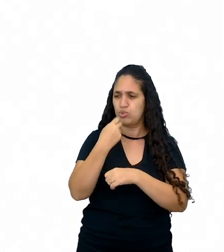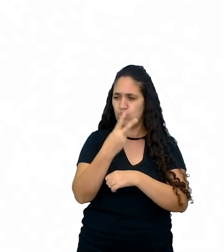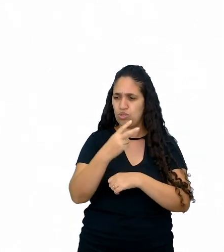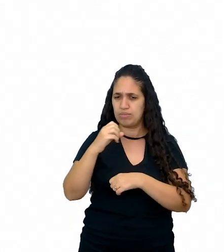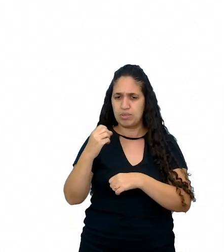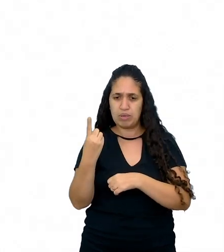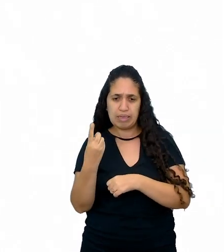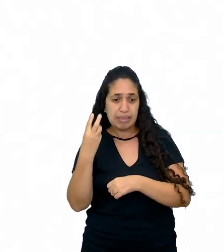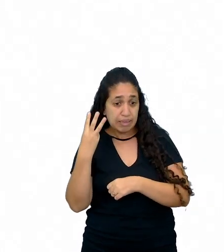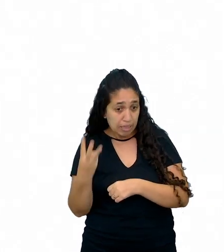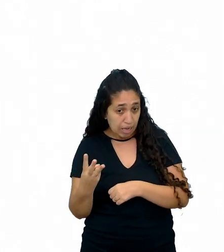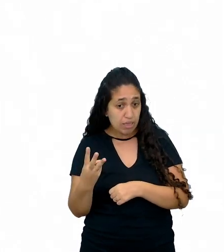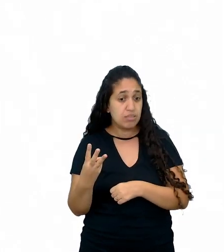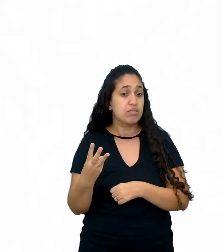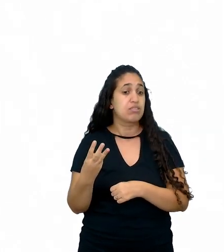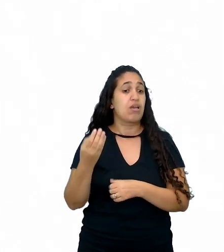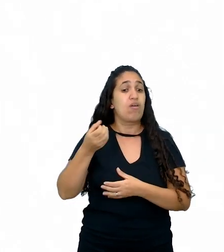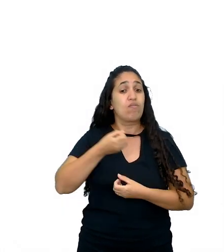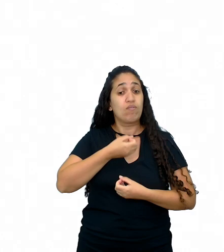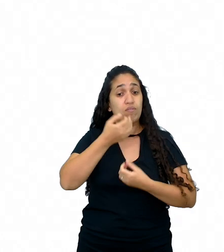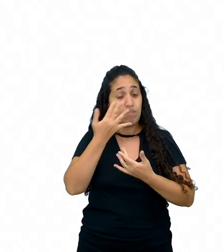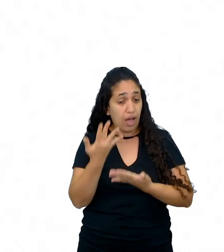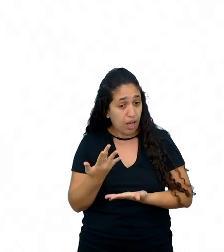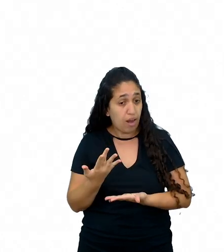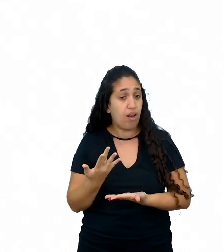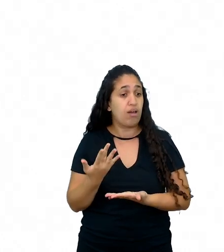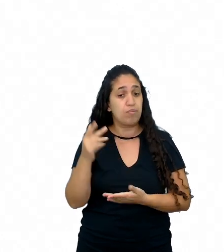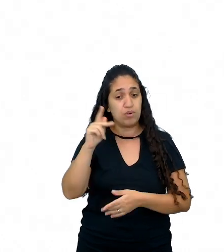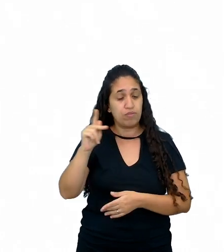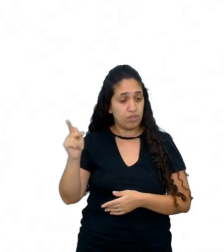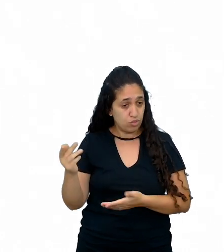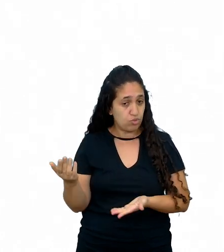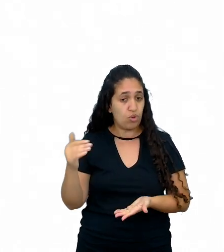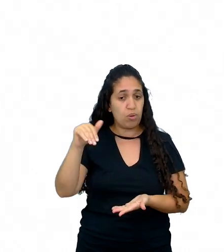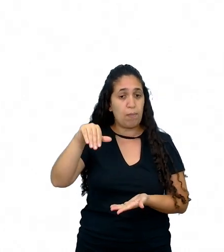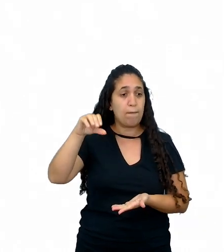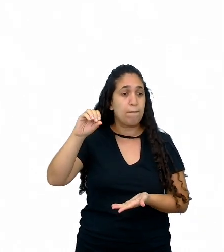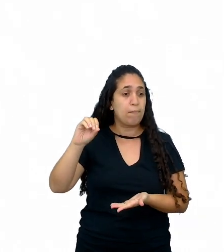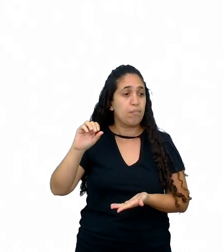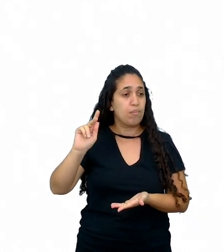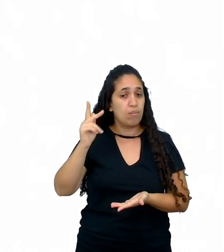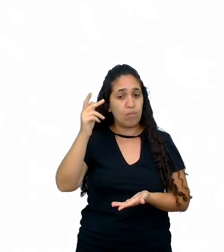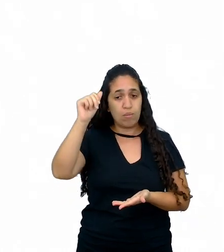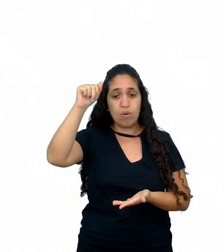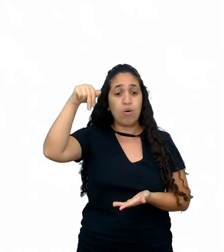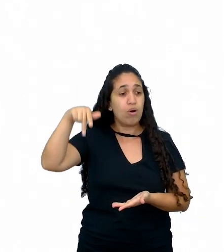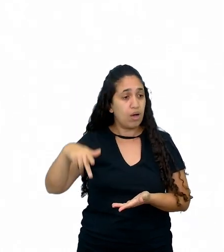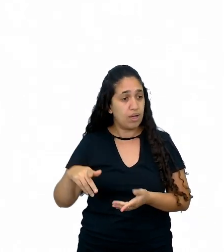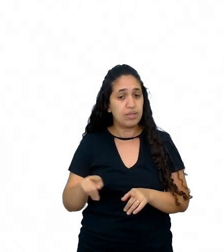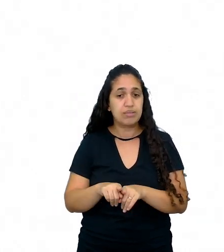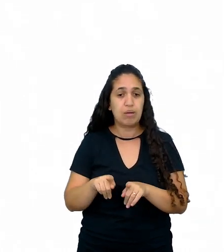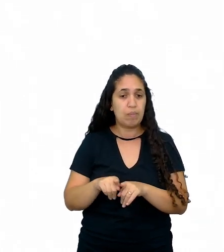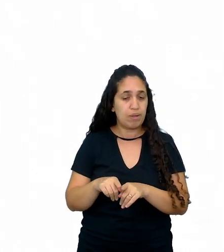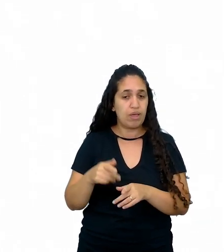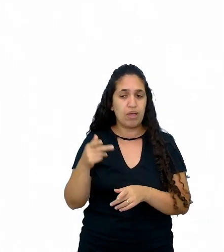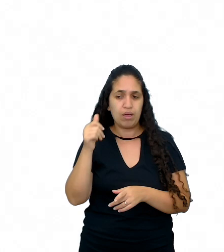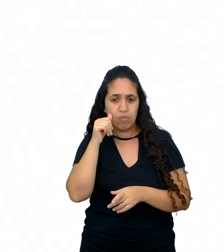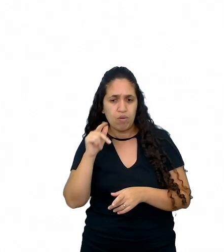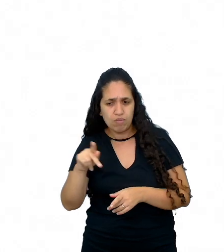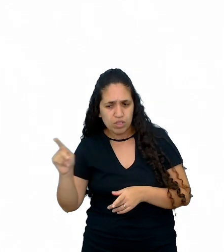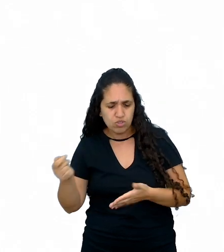2013, né, a fala do Morin, o professor José Morin fala bastante, a professora Lilian Bassi traz bastante,